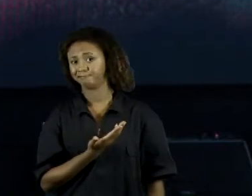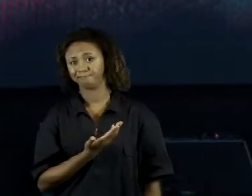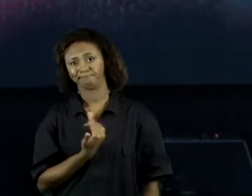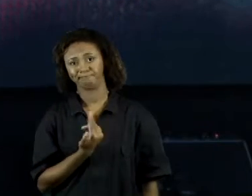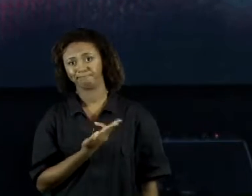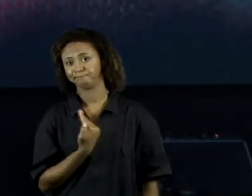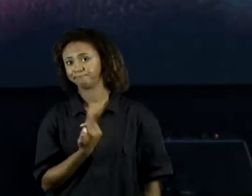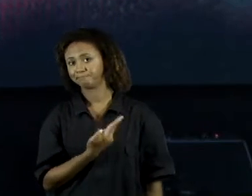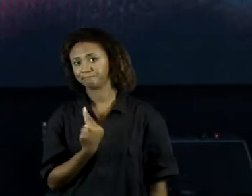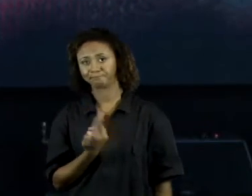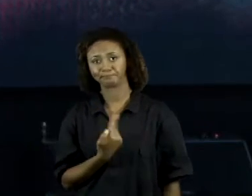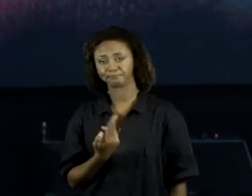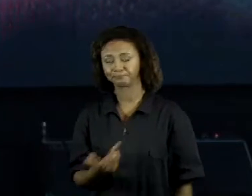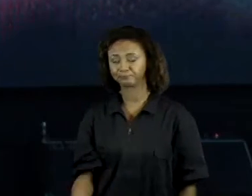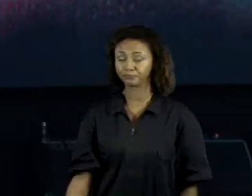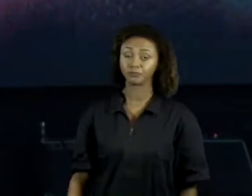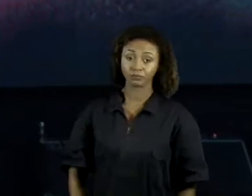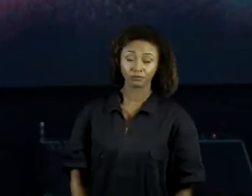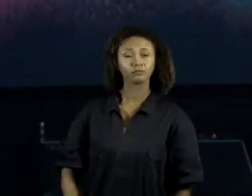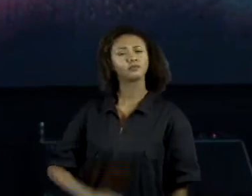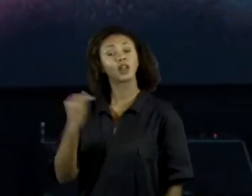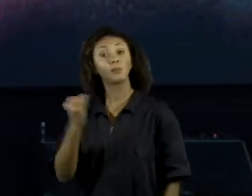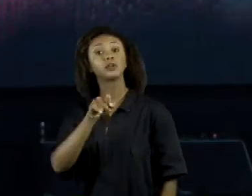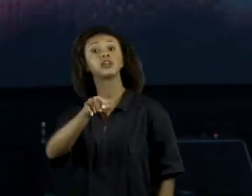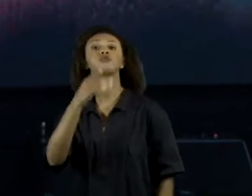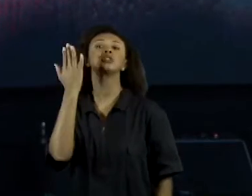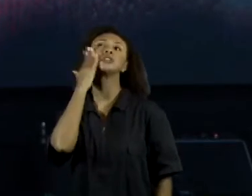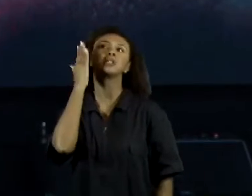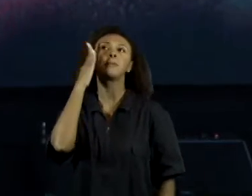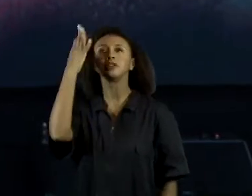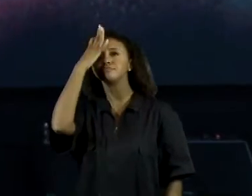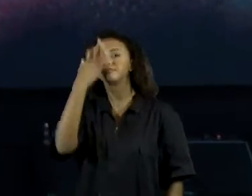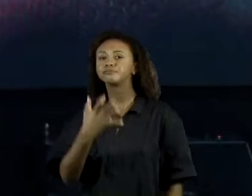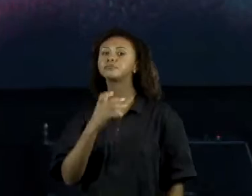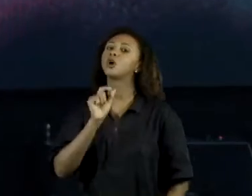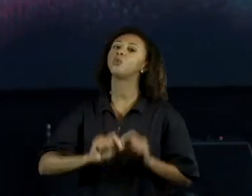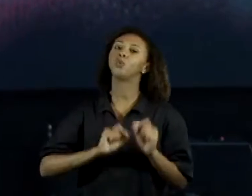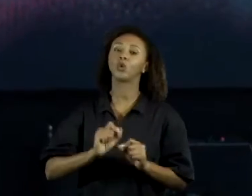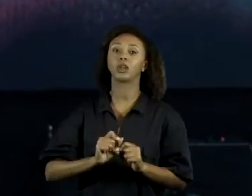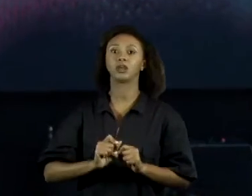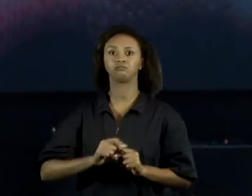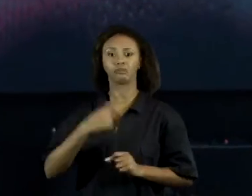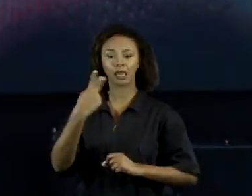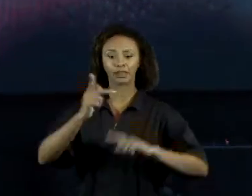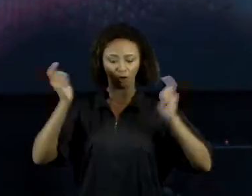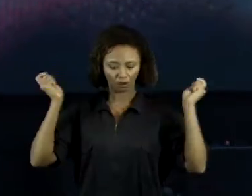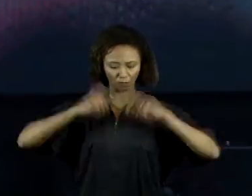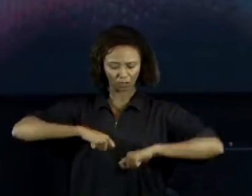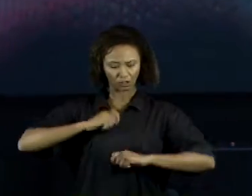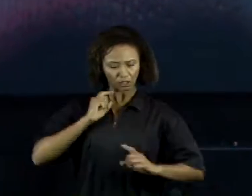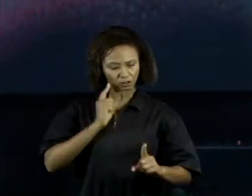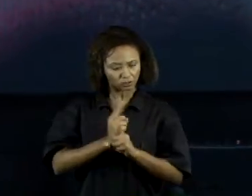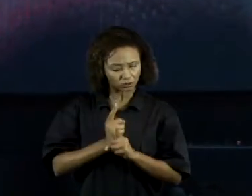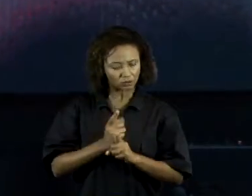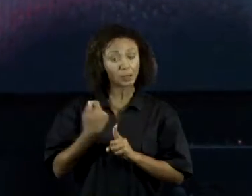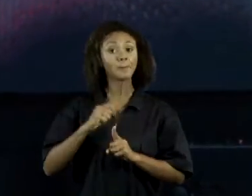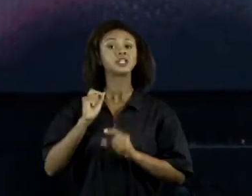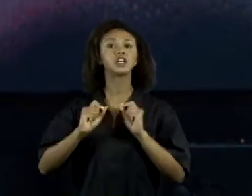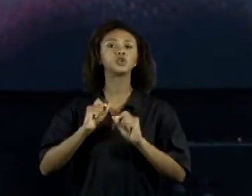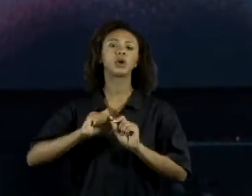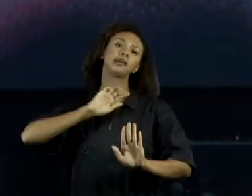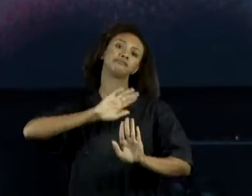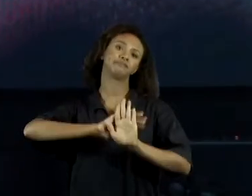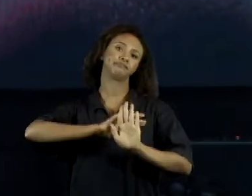Então, meu querido, é muito importante você entender que para descobrir o seu potencial, você tem que ter